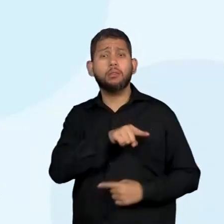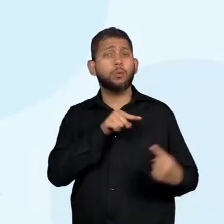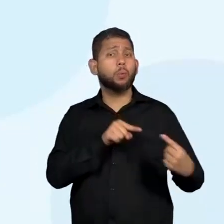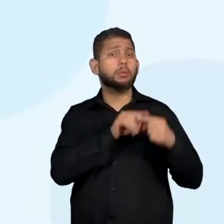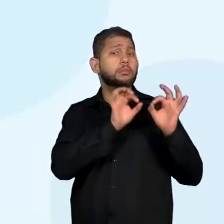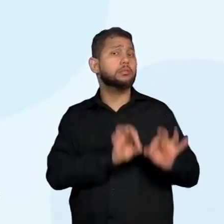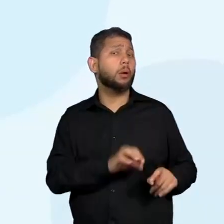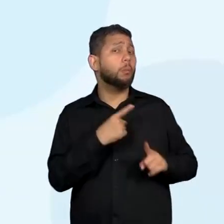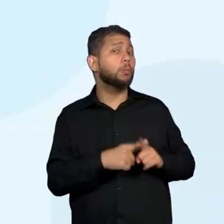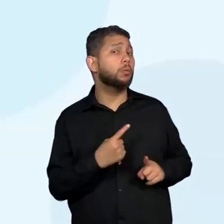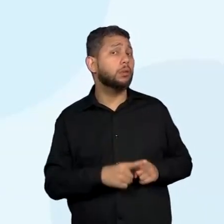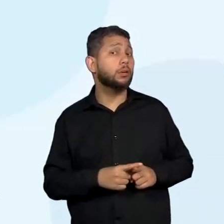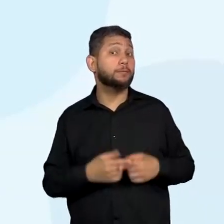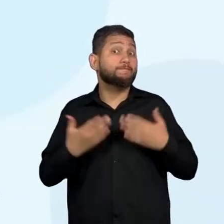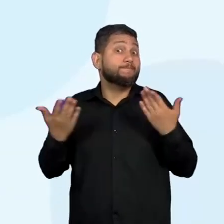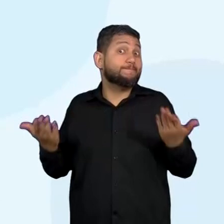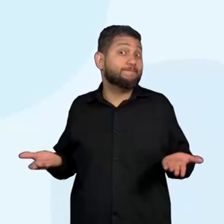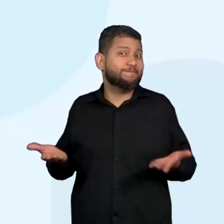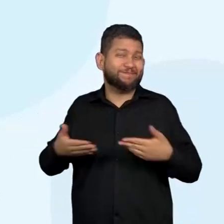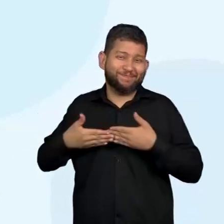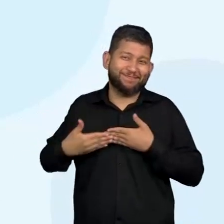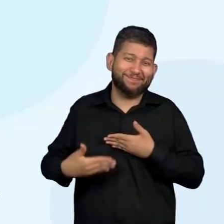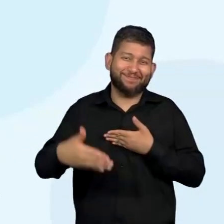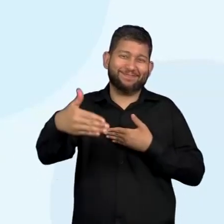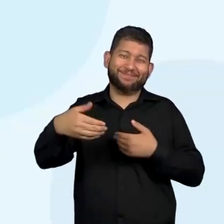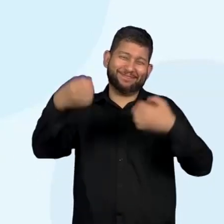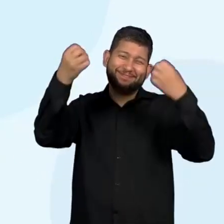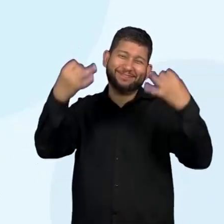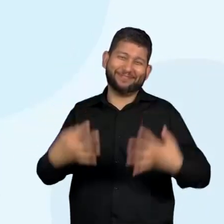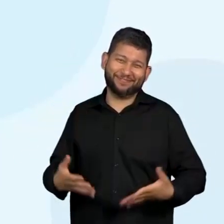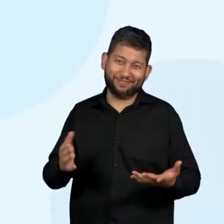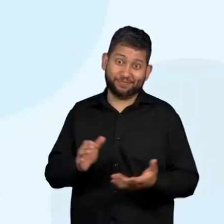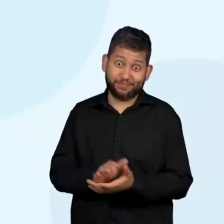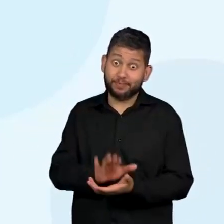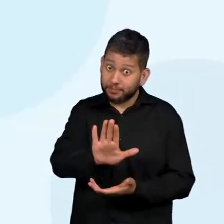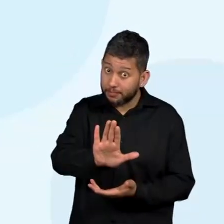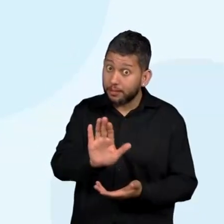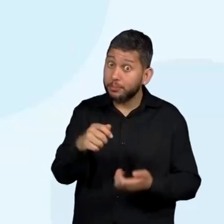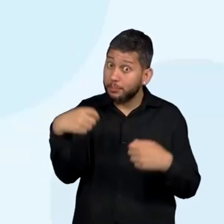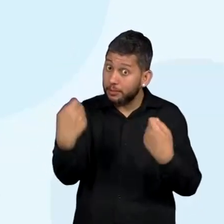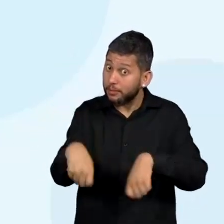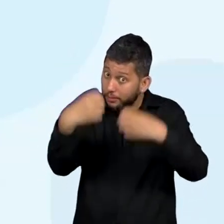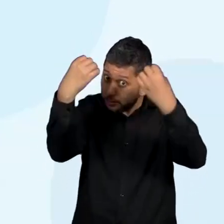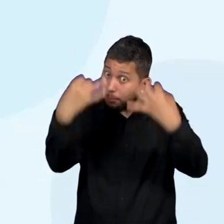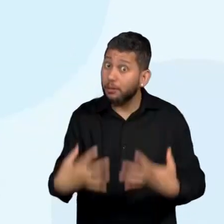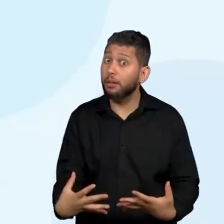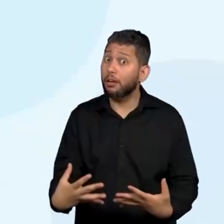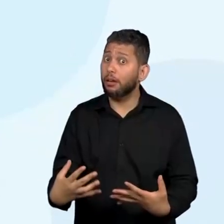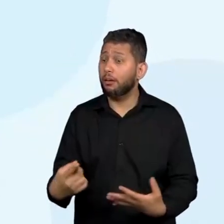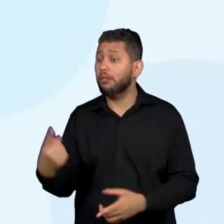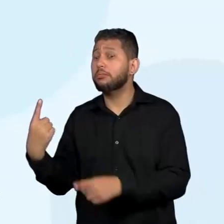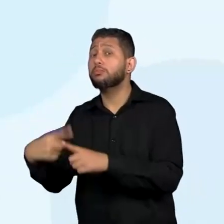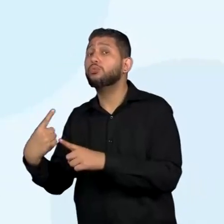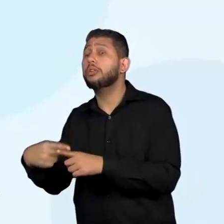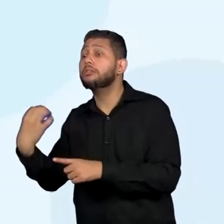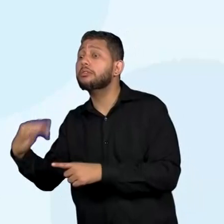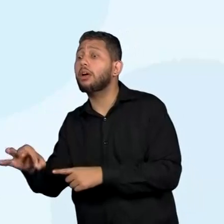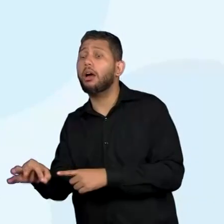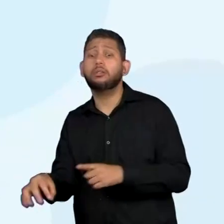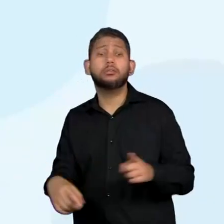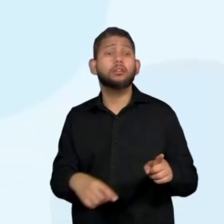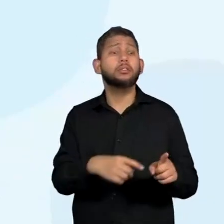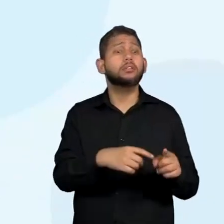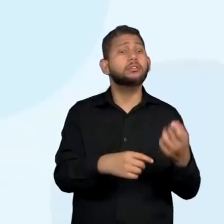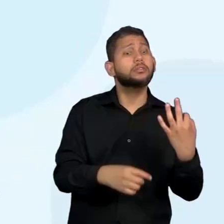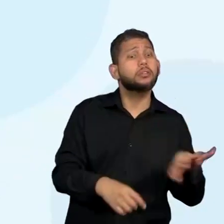esse ICE será com C ou será com dois S. E nós teremos que justificar cada uma das escolhas.